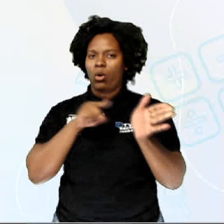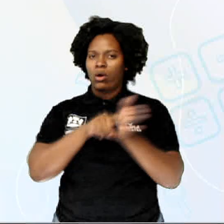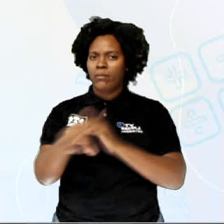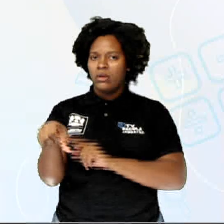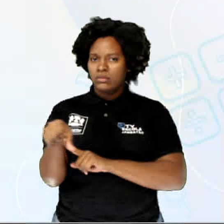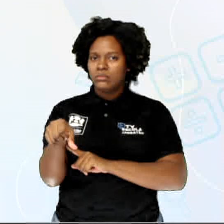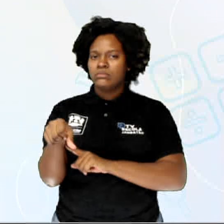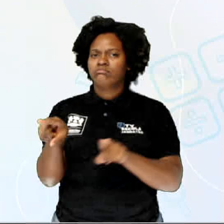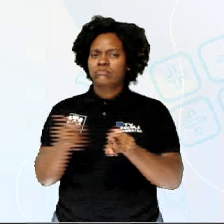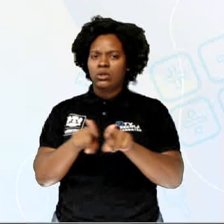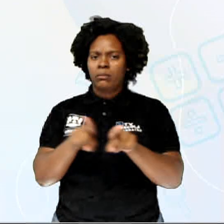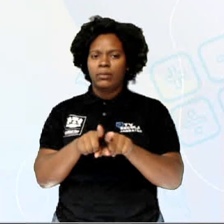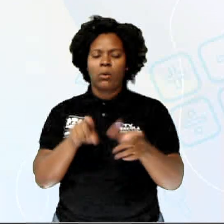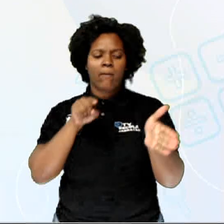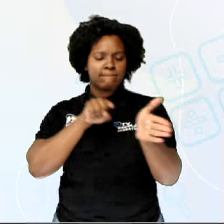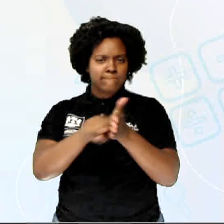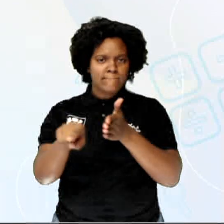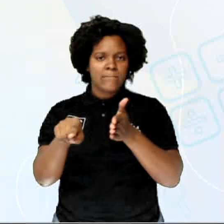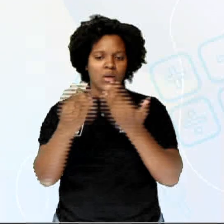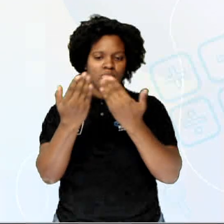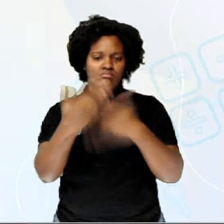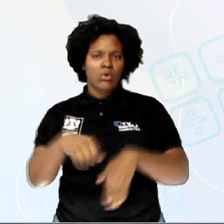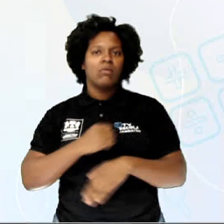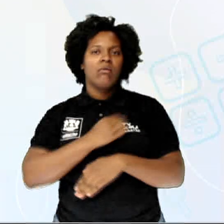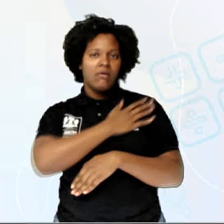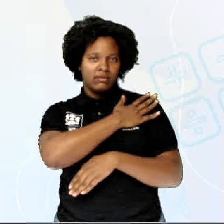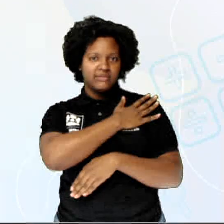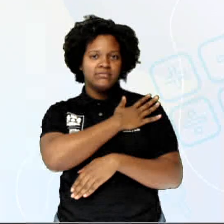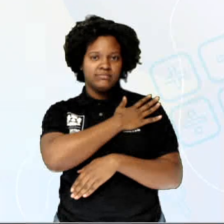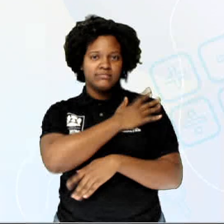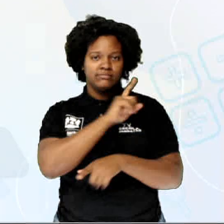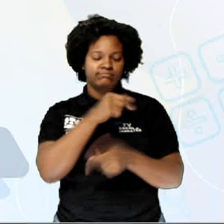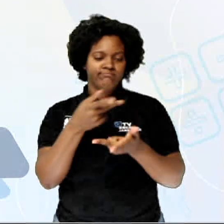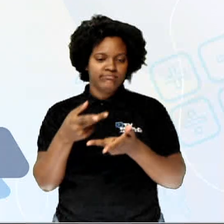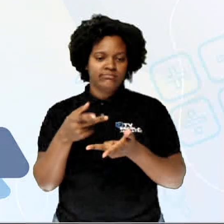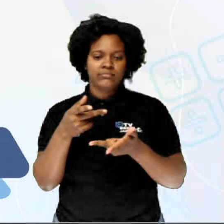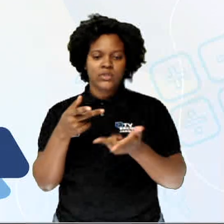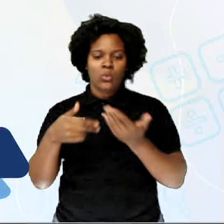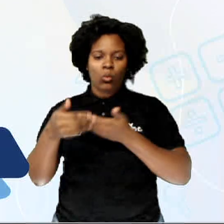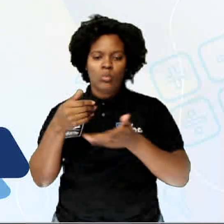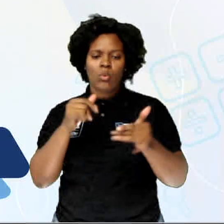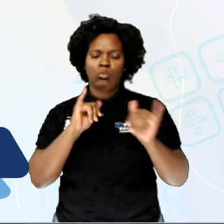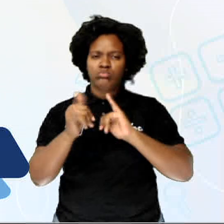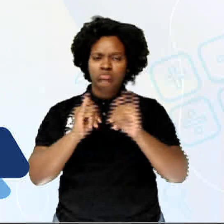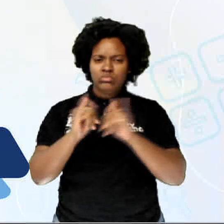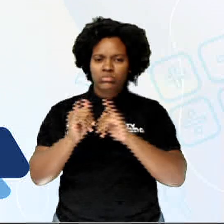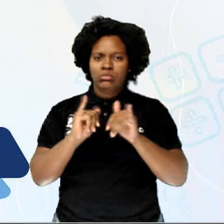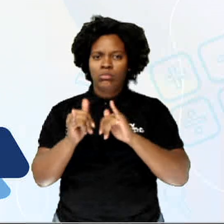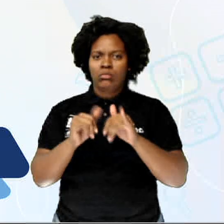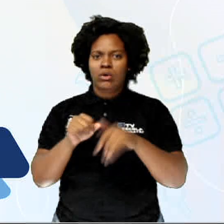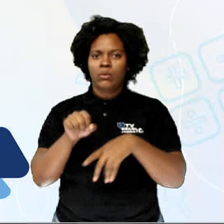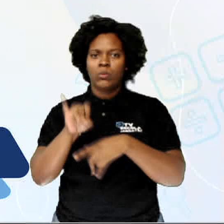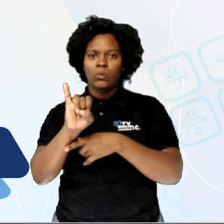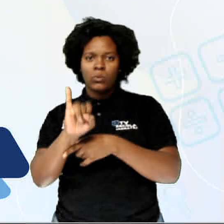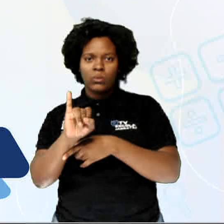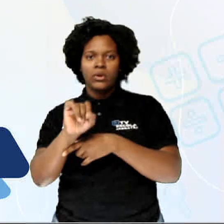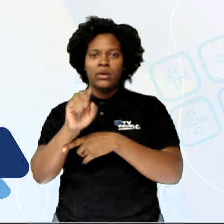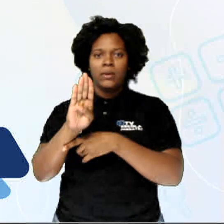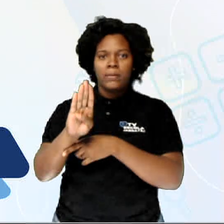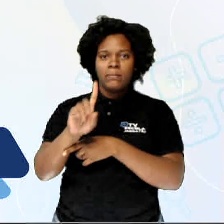multiplicar 1 vezes 11 é 11, 1 vezes 5 é 5, eu posso já aplicar a regra de 3 direta aí, ó. Onde o x pega o 11, eita, foi